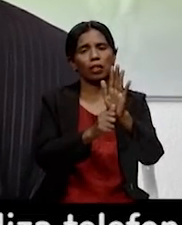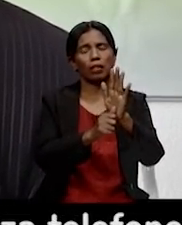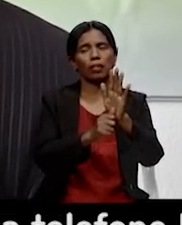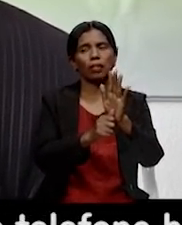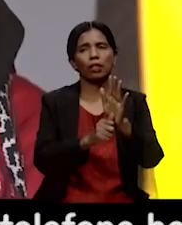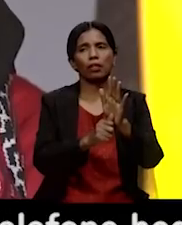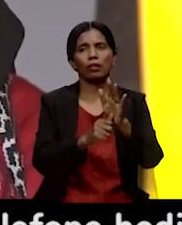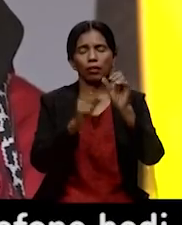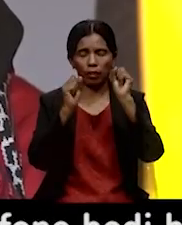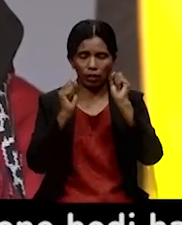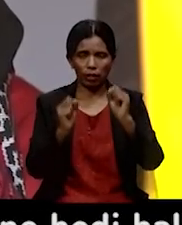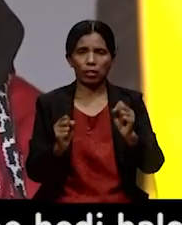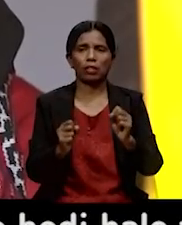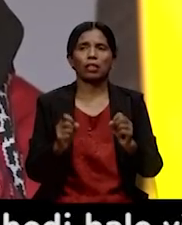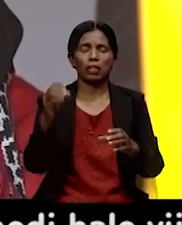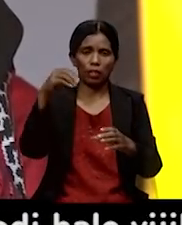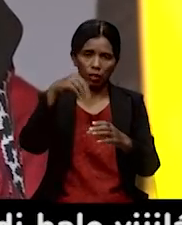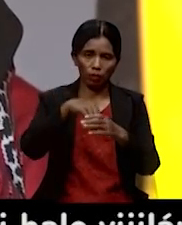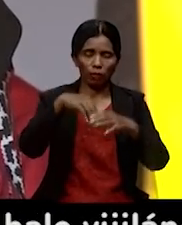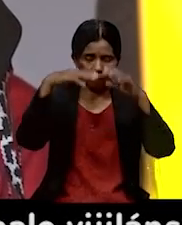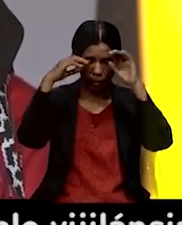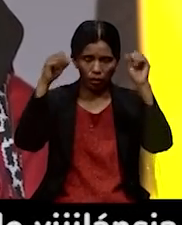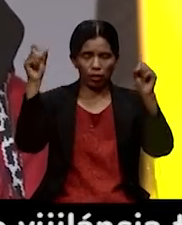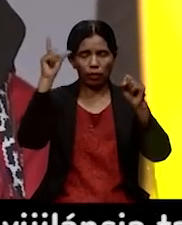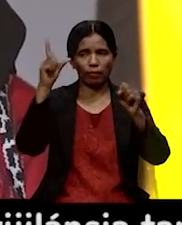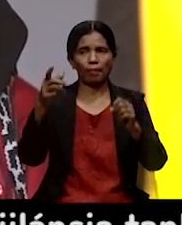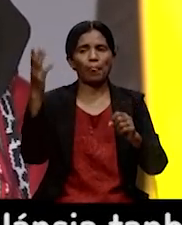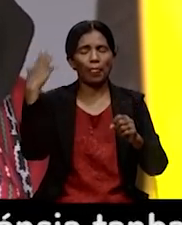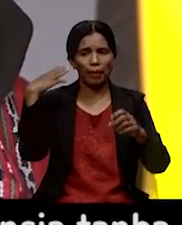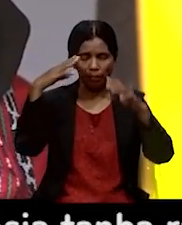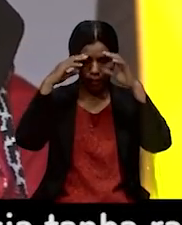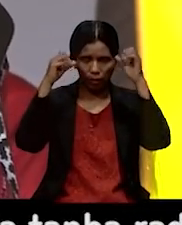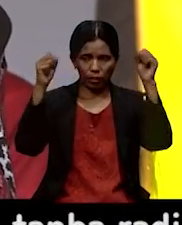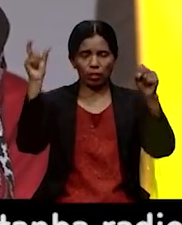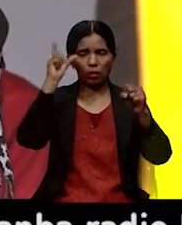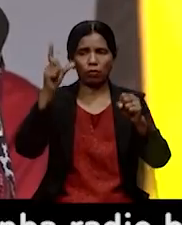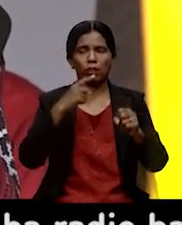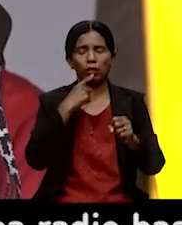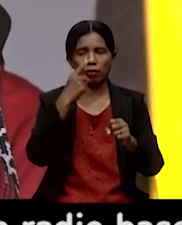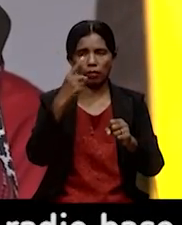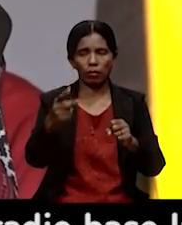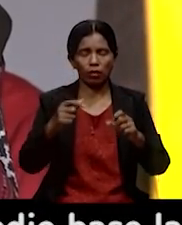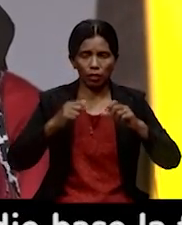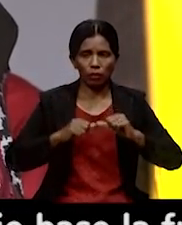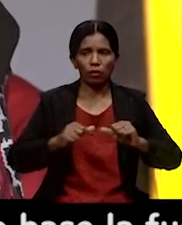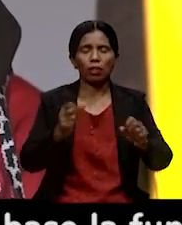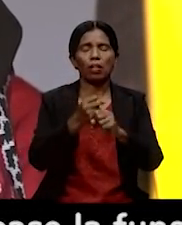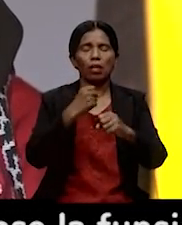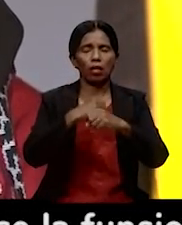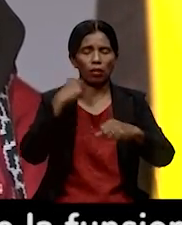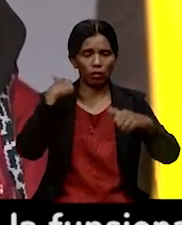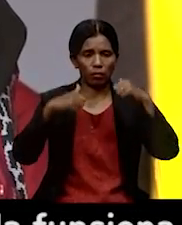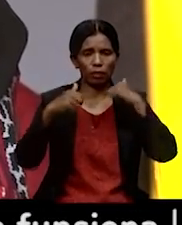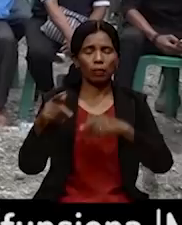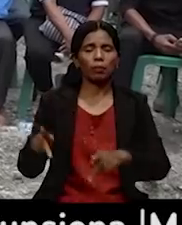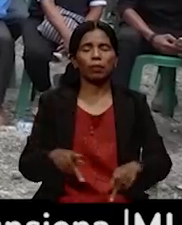presidente Luolo. Antes ne Presidente Republika Francisco Guterres Luolo hateten, nia se continua halau atividade pública tamba